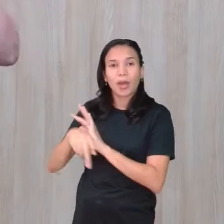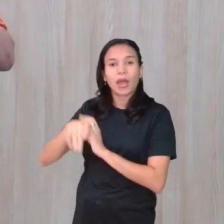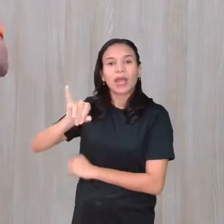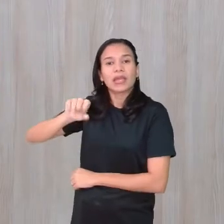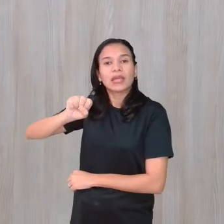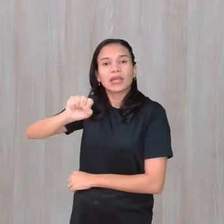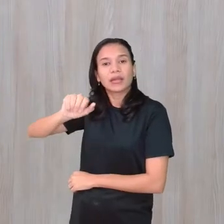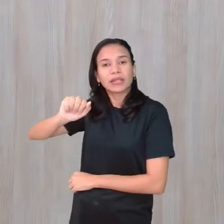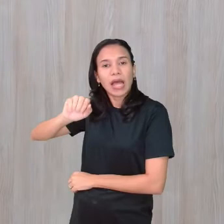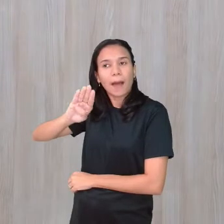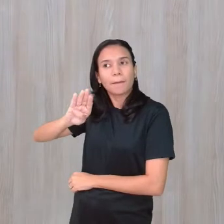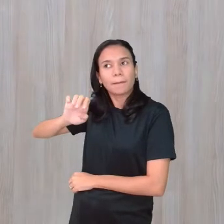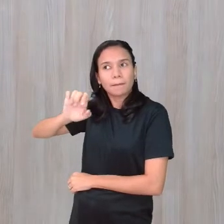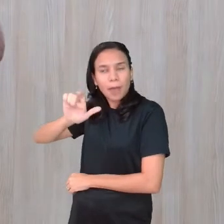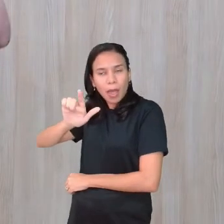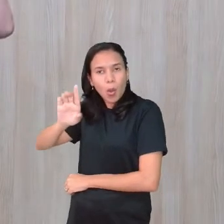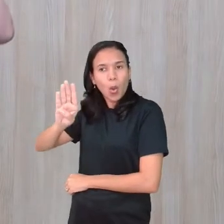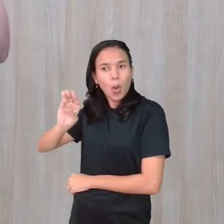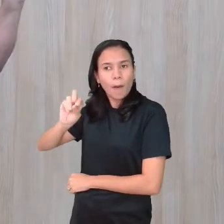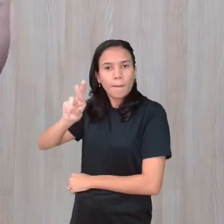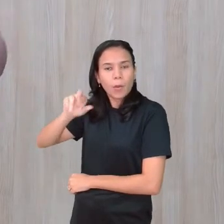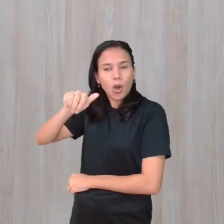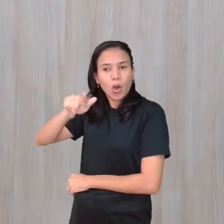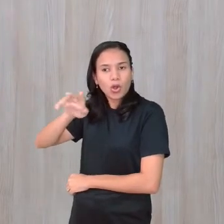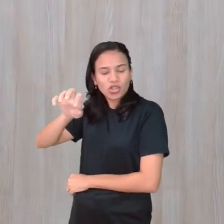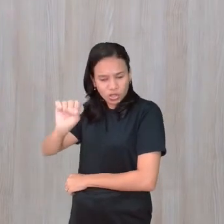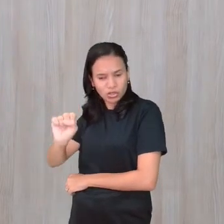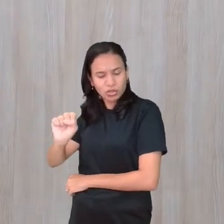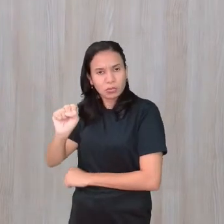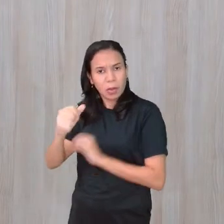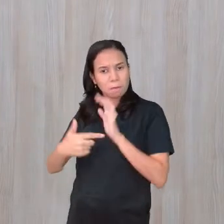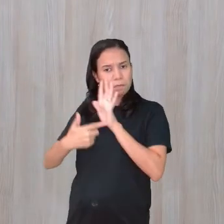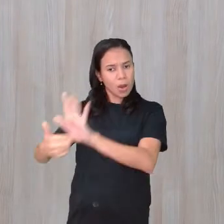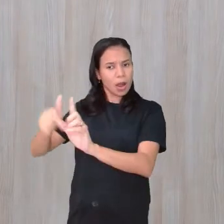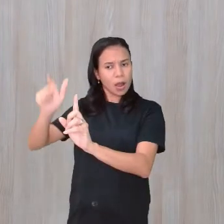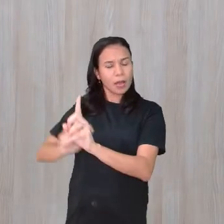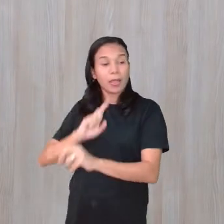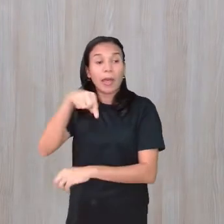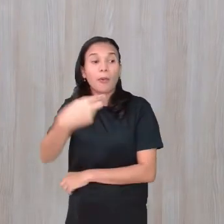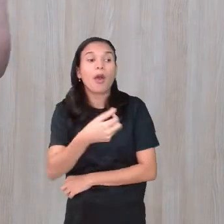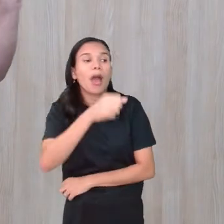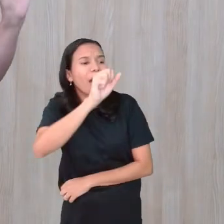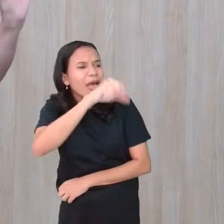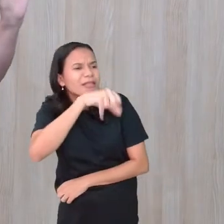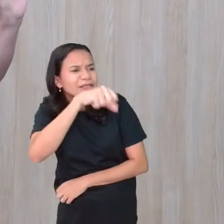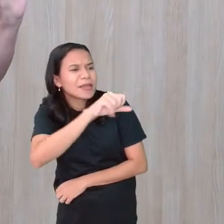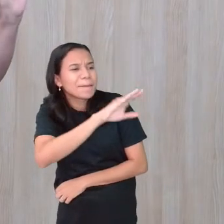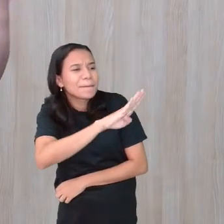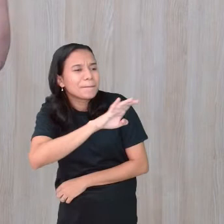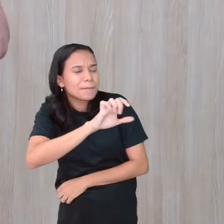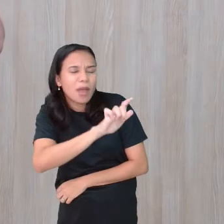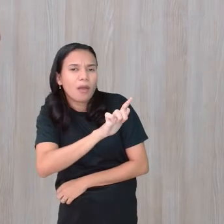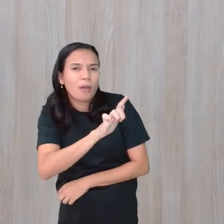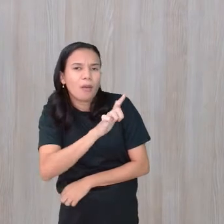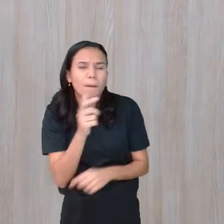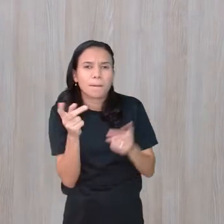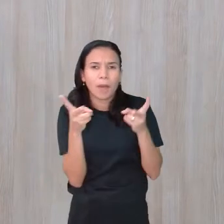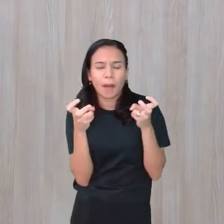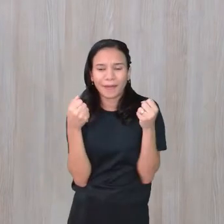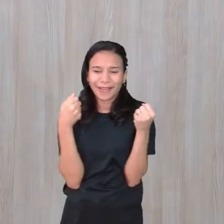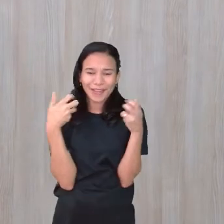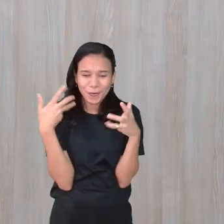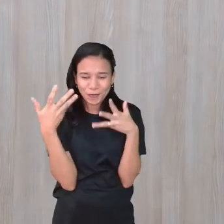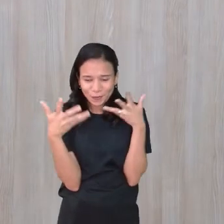Borges, apresentando depois disso Simbel. Então, vocês perceberam que a minha voz,